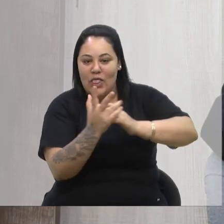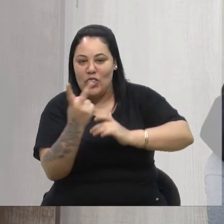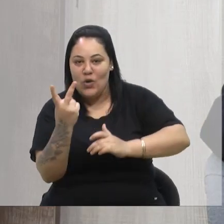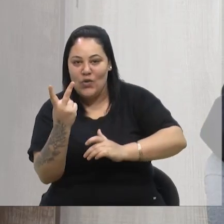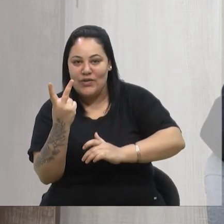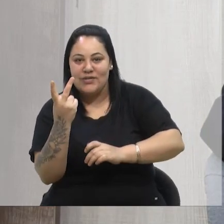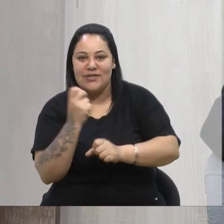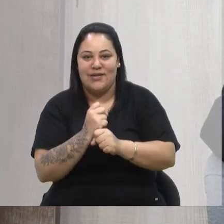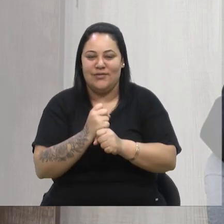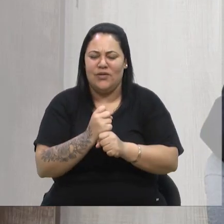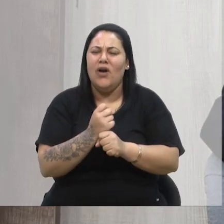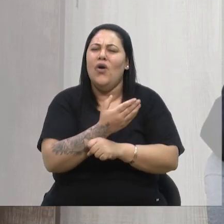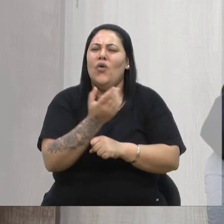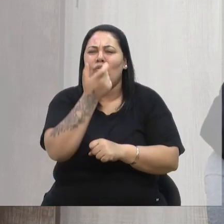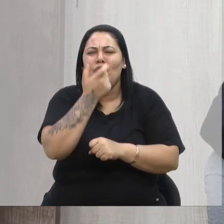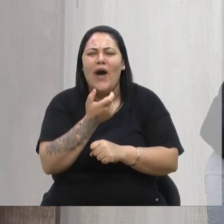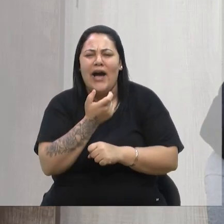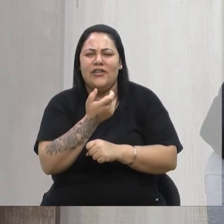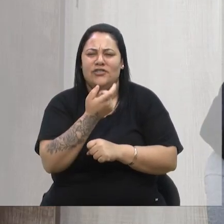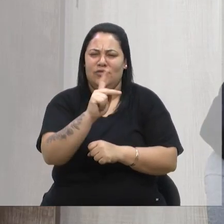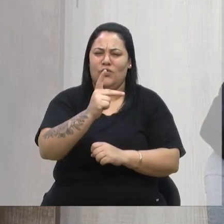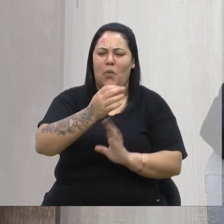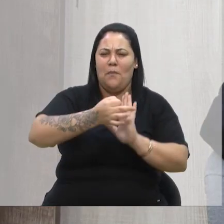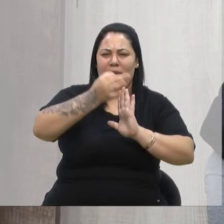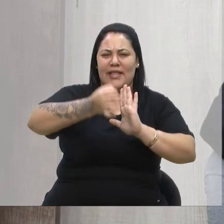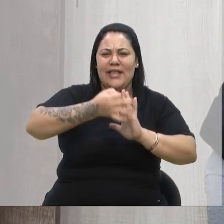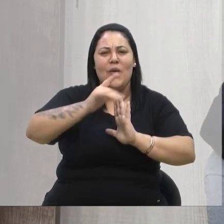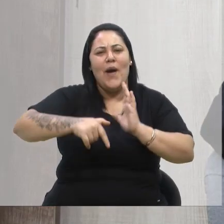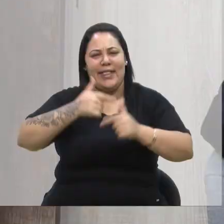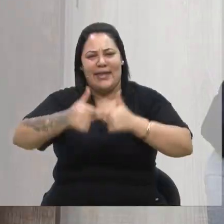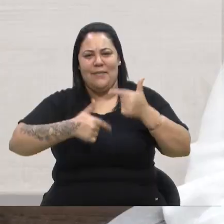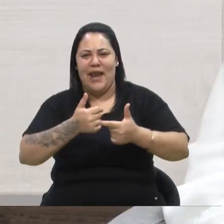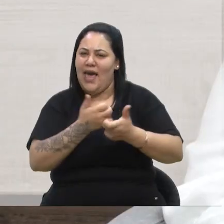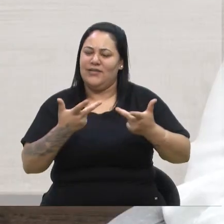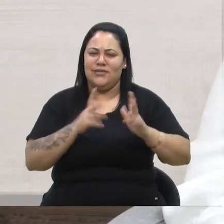Como é que se deu, na tua percepção, trabalhar isso?